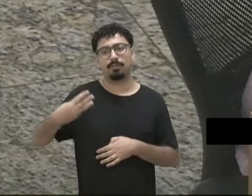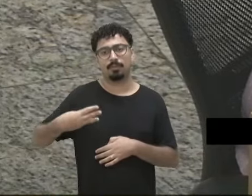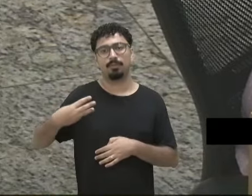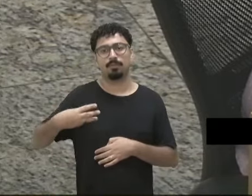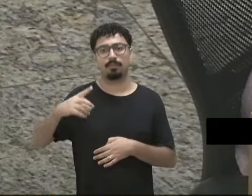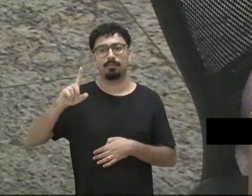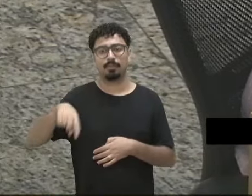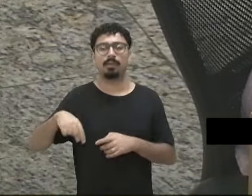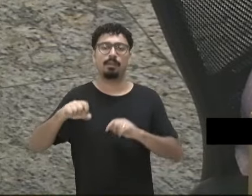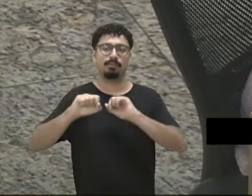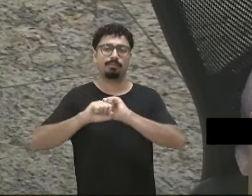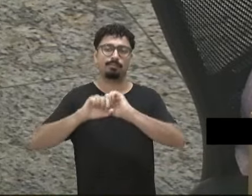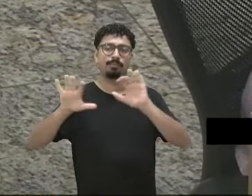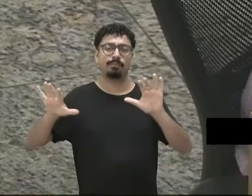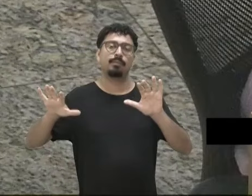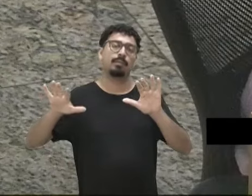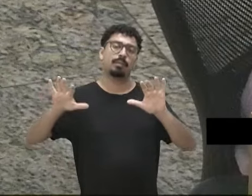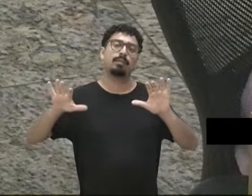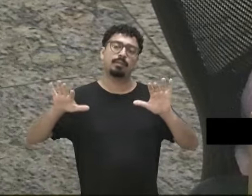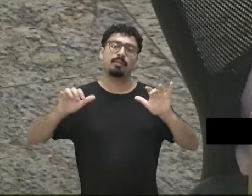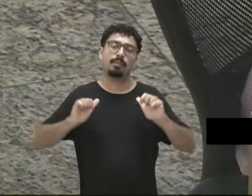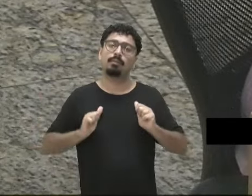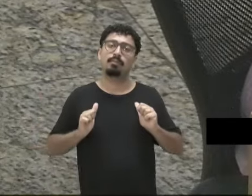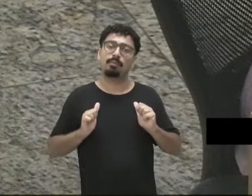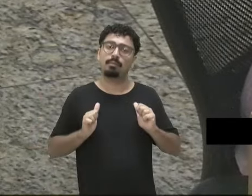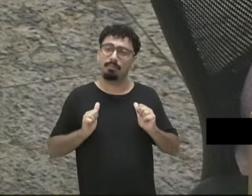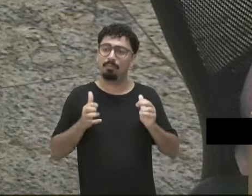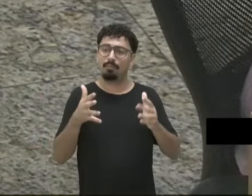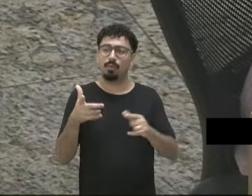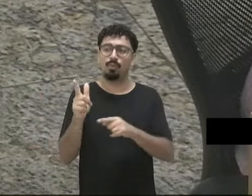maior transparência dos atos de gestão,